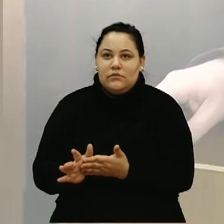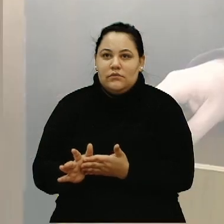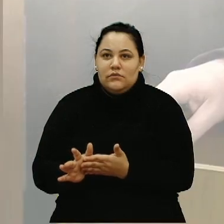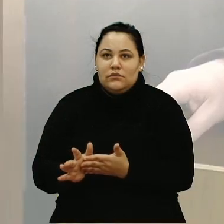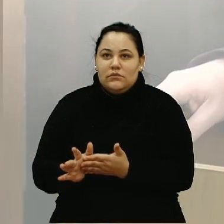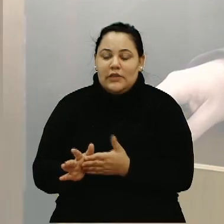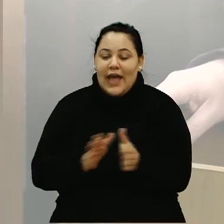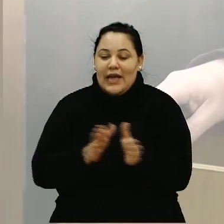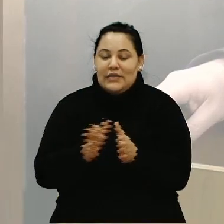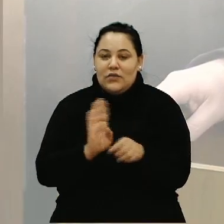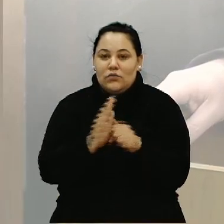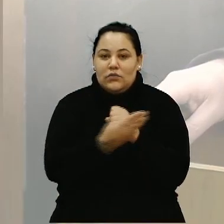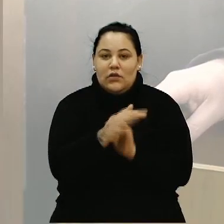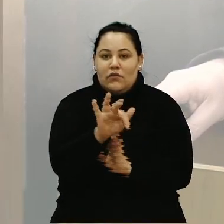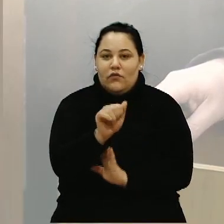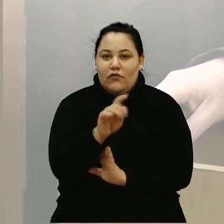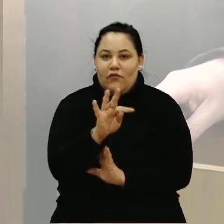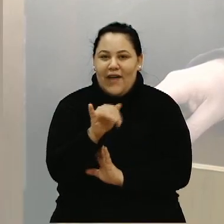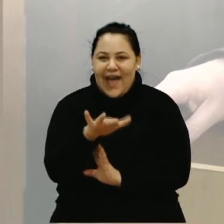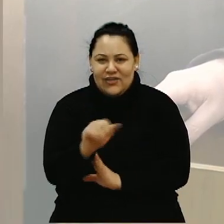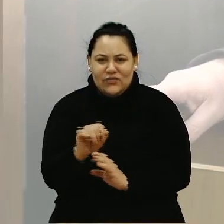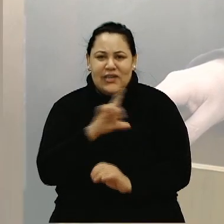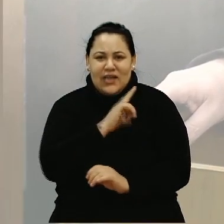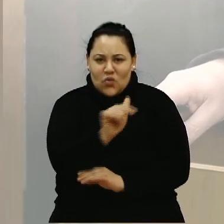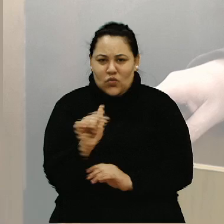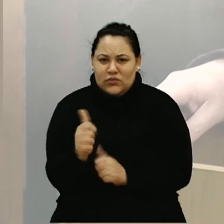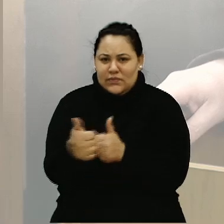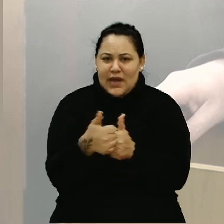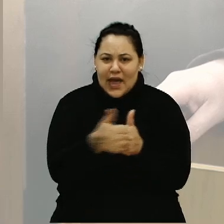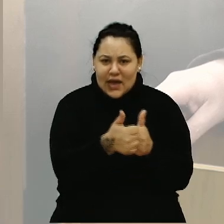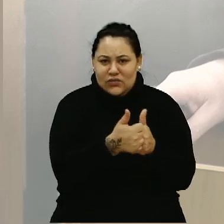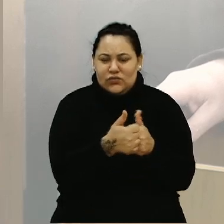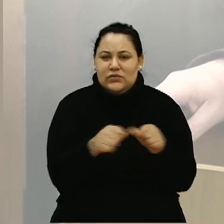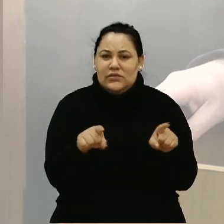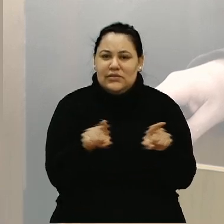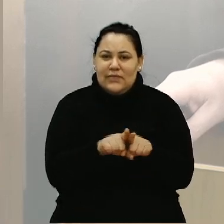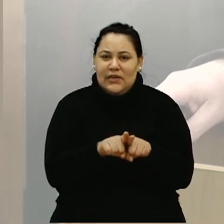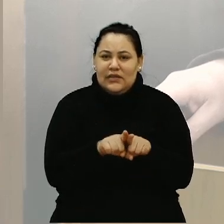Fátima realmente, e tem outro próximo lá